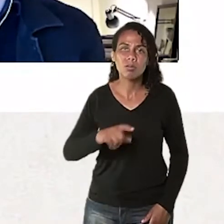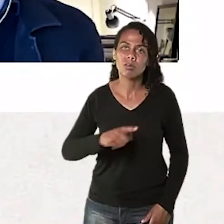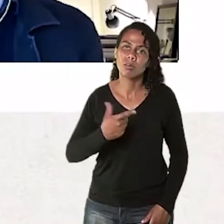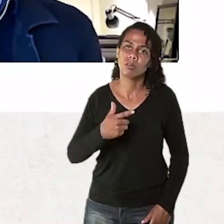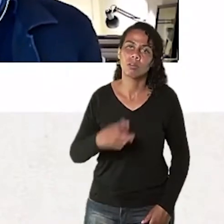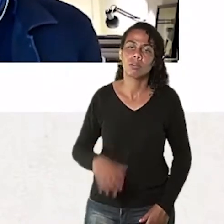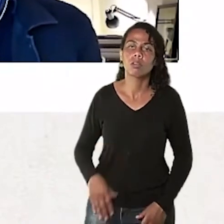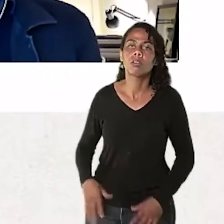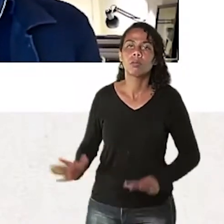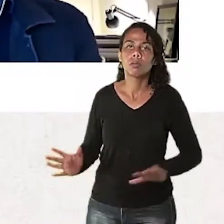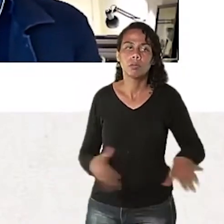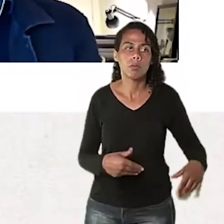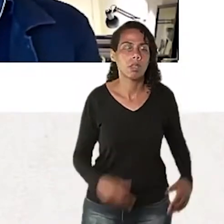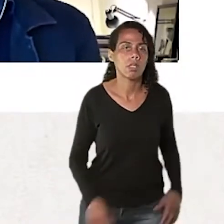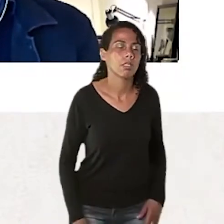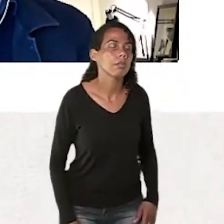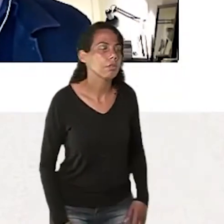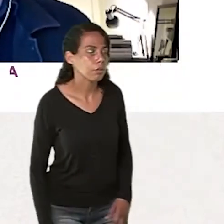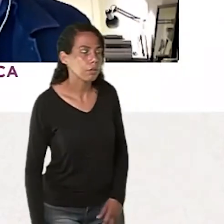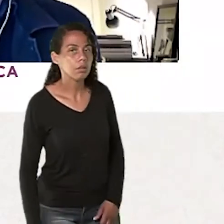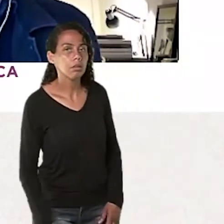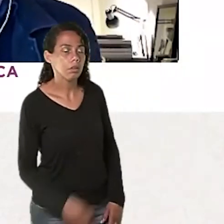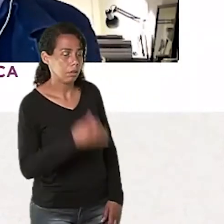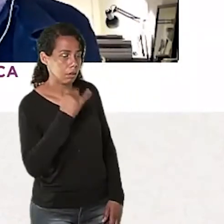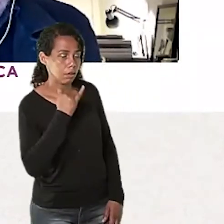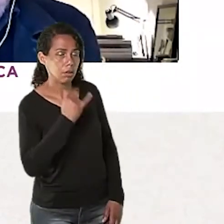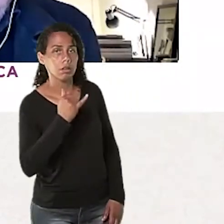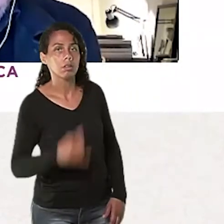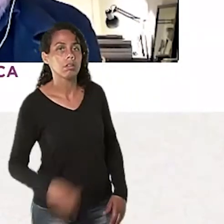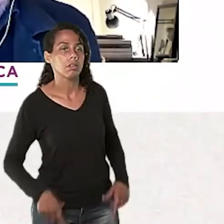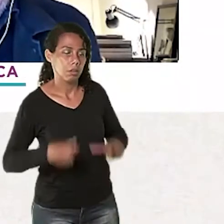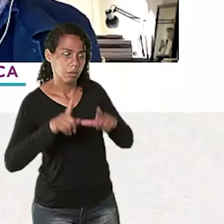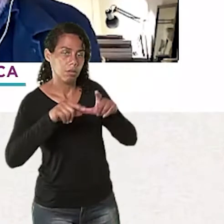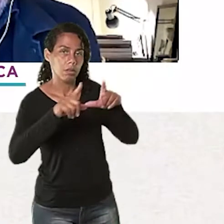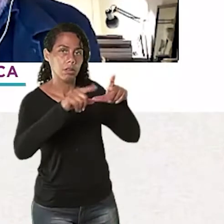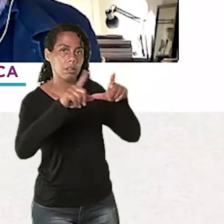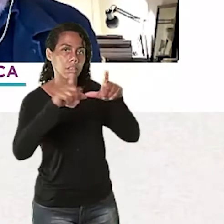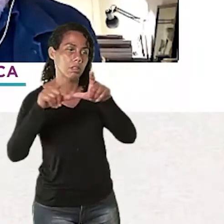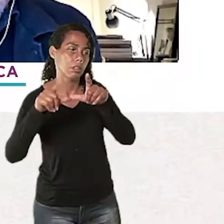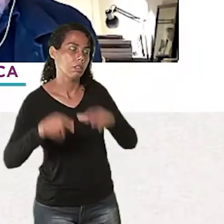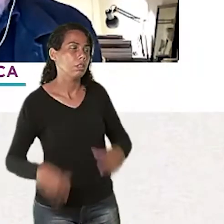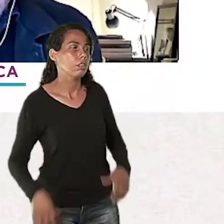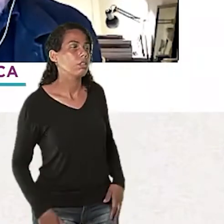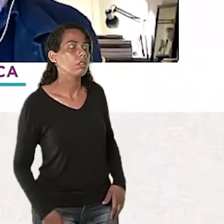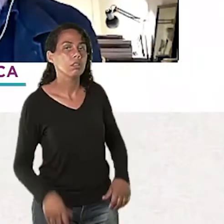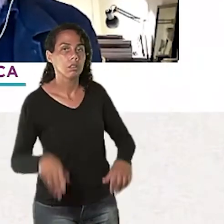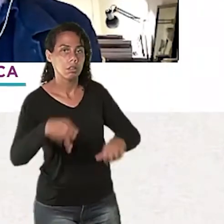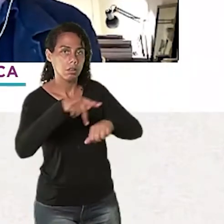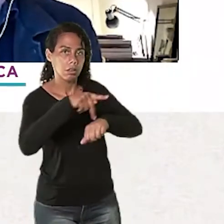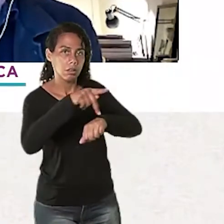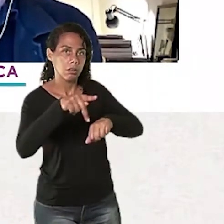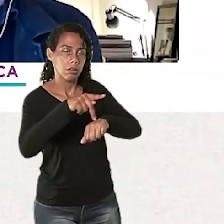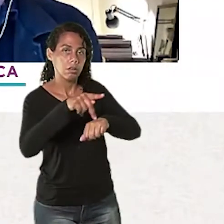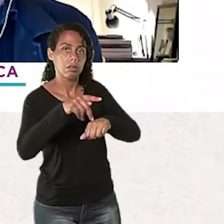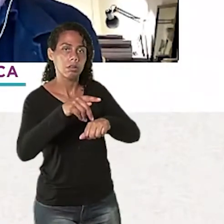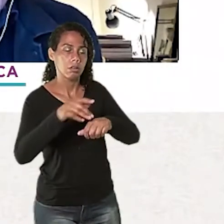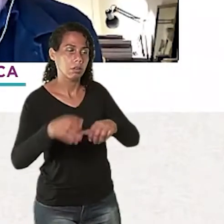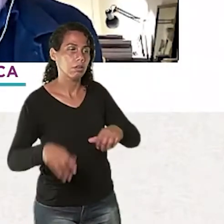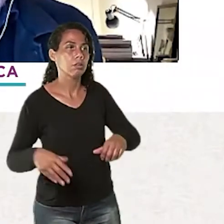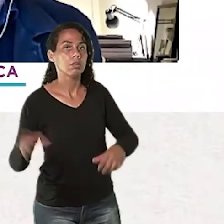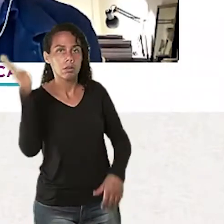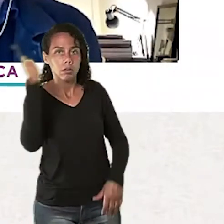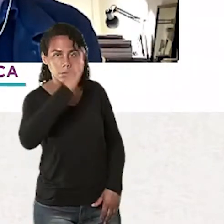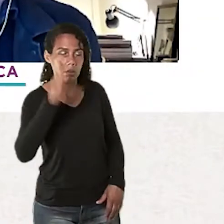fala também de São Paulo também. Falo de São Paulo no momento que eu estava chegando em São Paulo. Falo